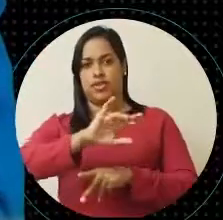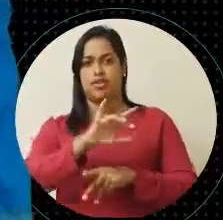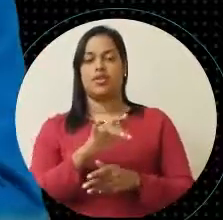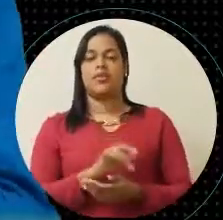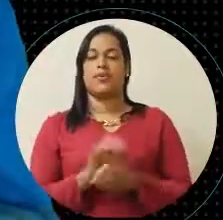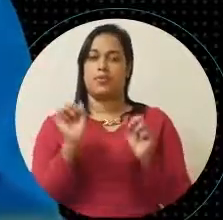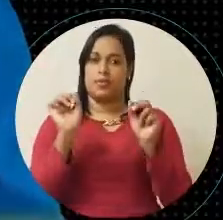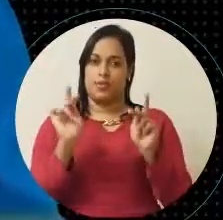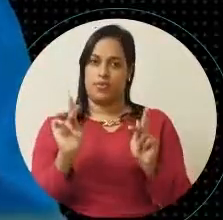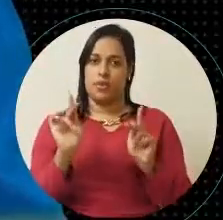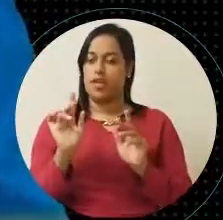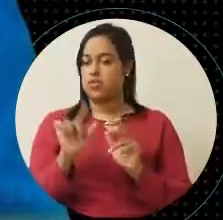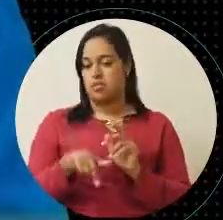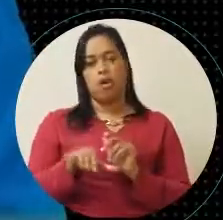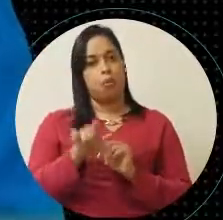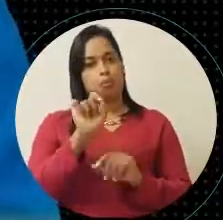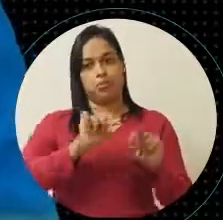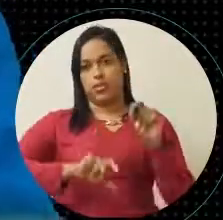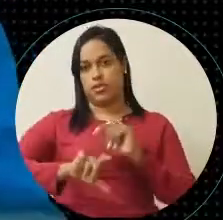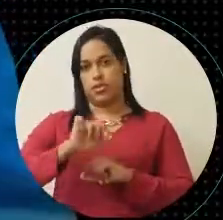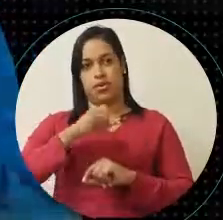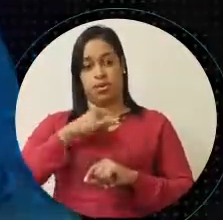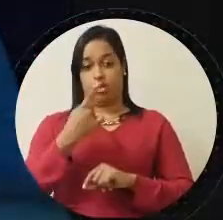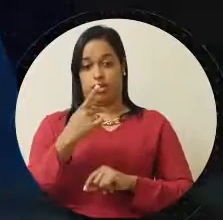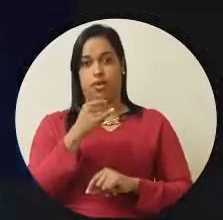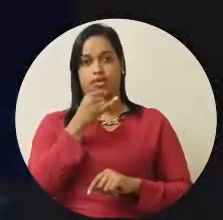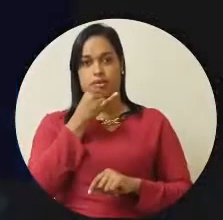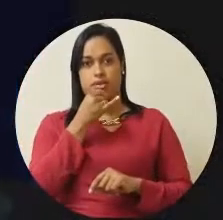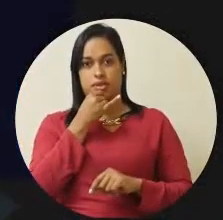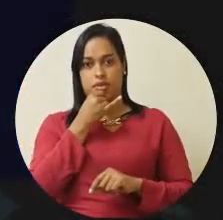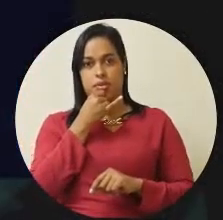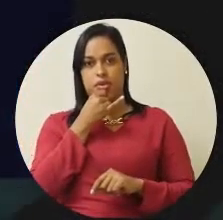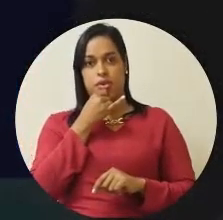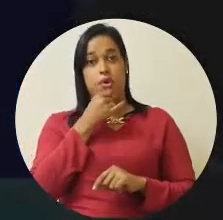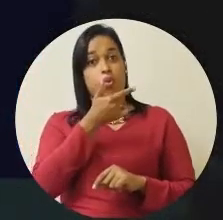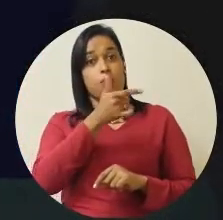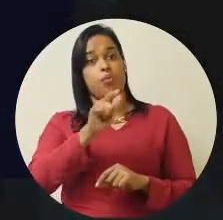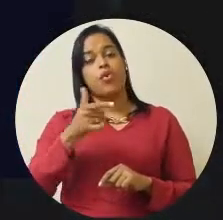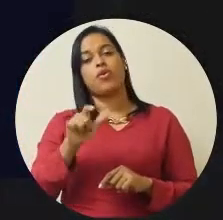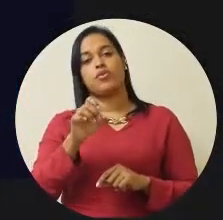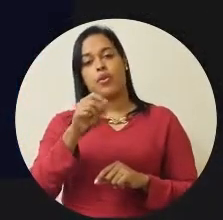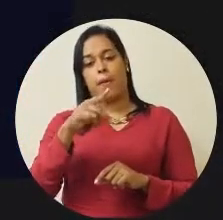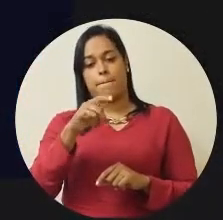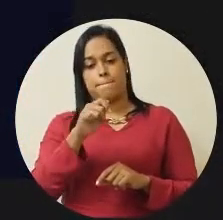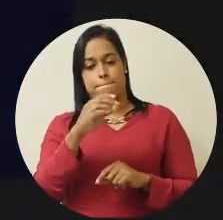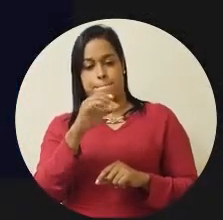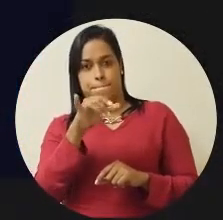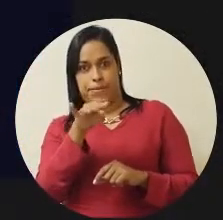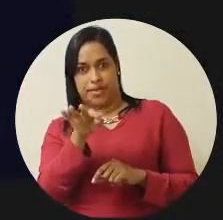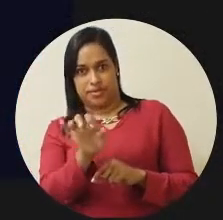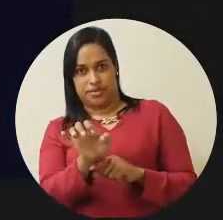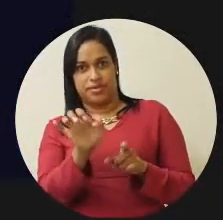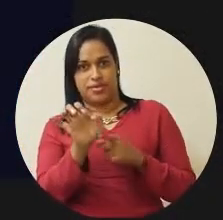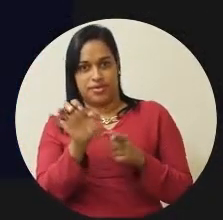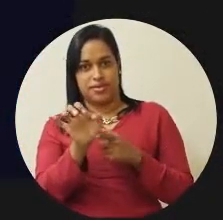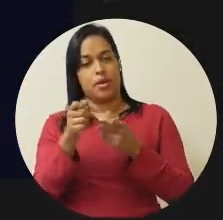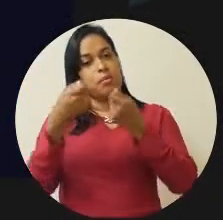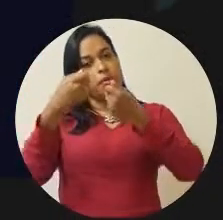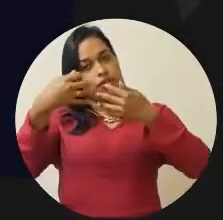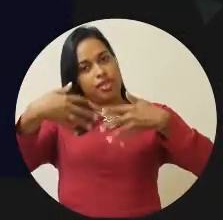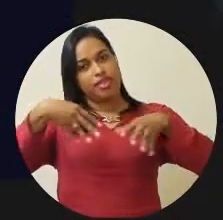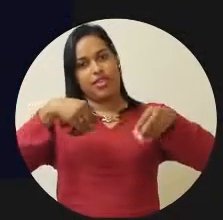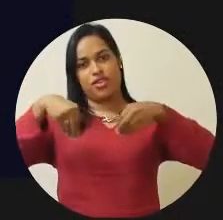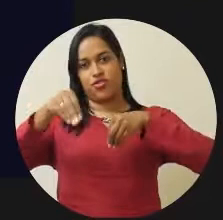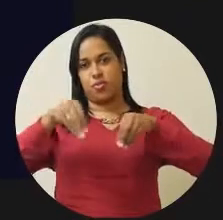posição. Tá? Essa é a única observação que tem nesse exemplo. O restante, o opacity, vai deixar o elemento mais